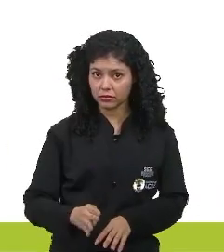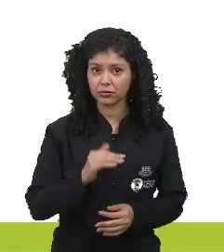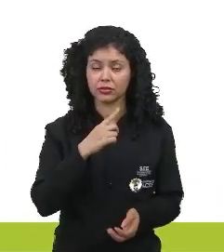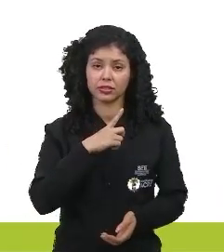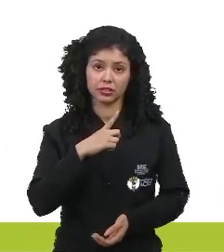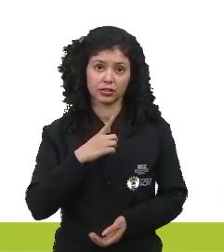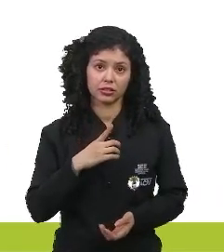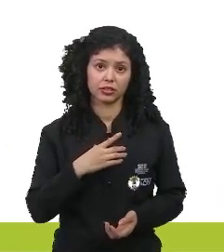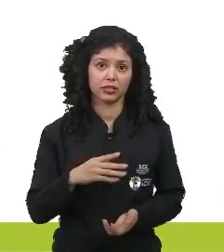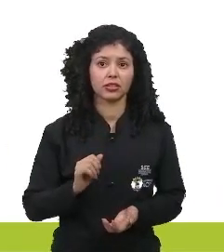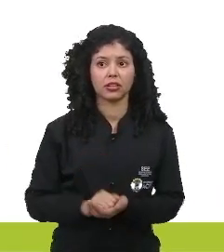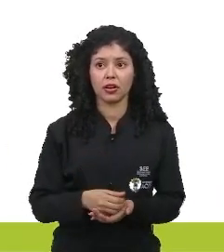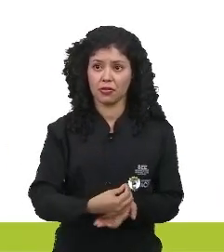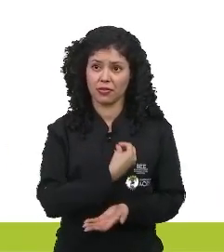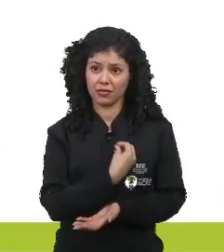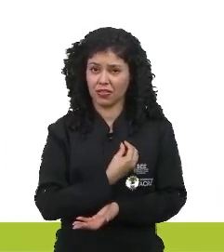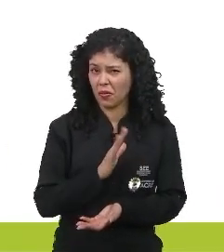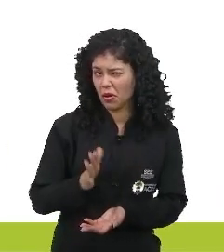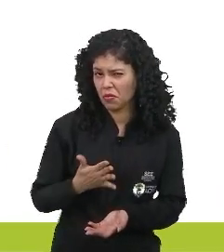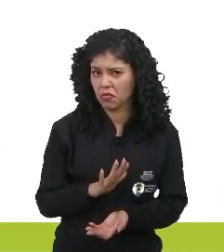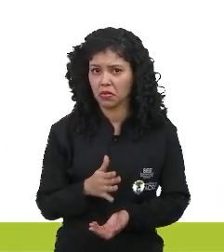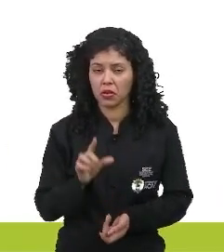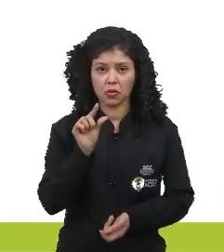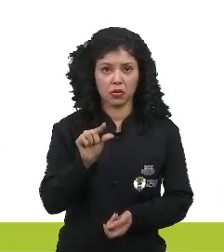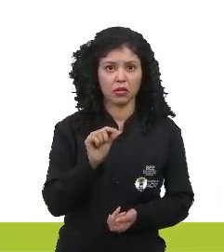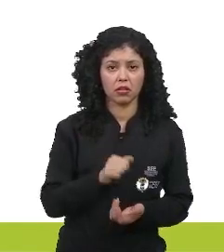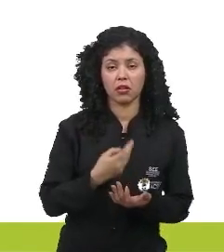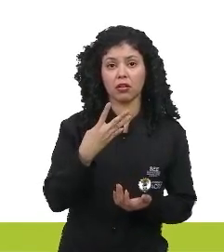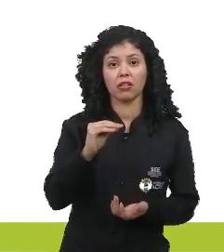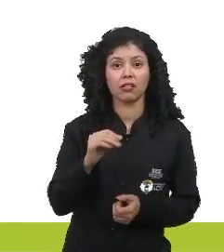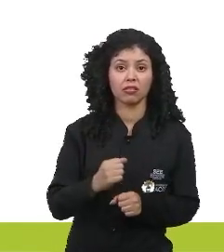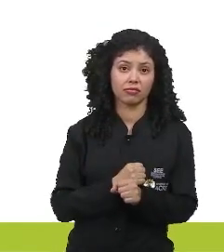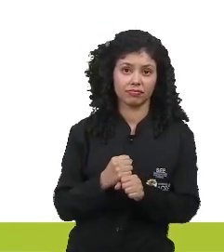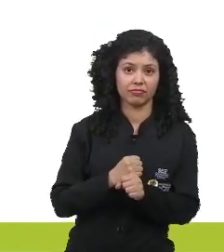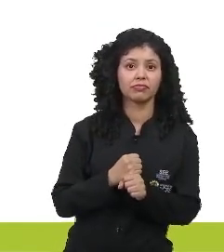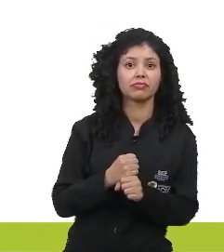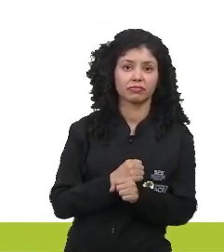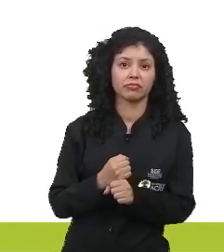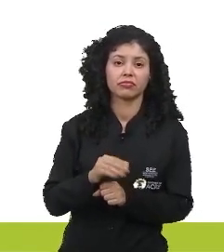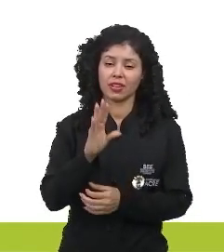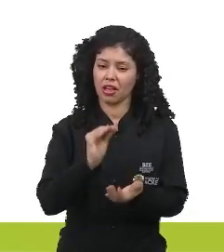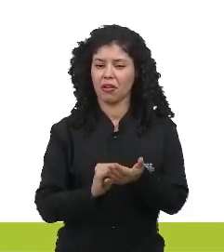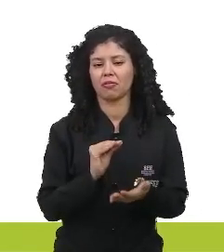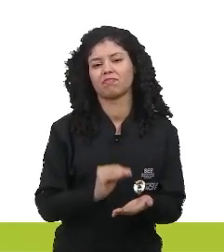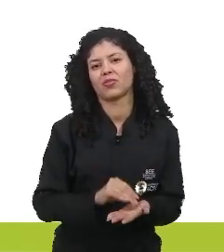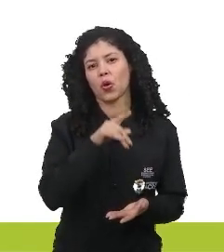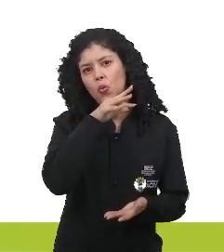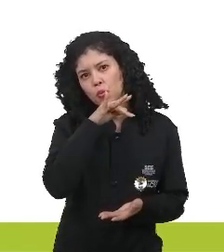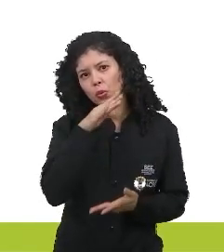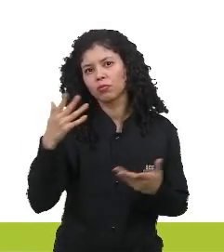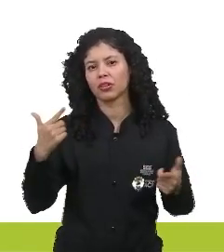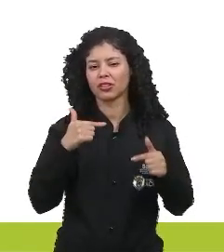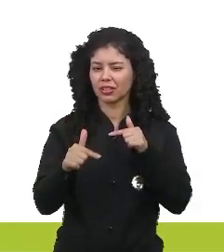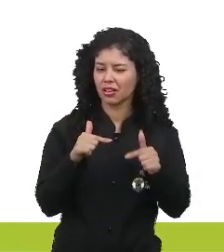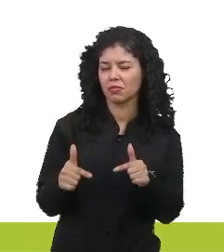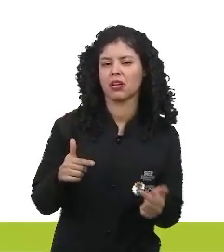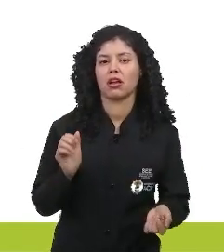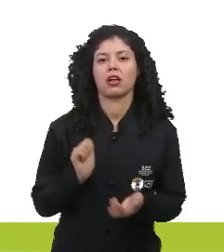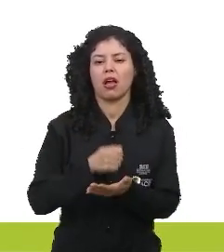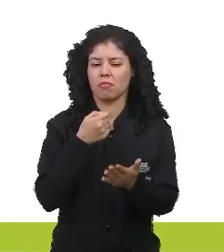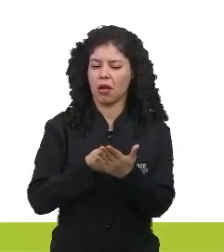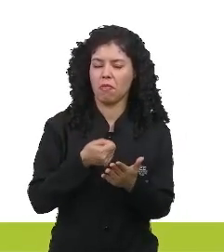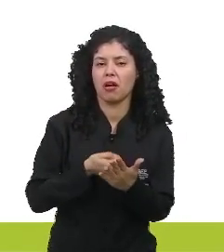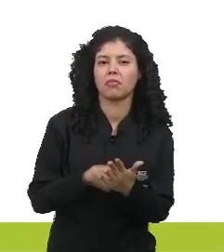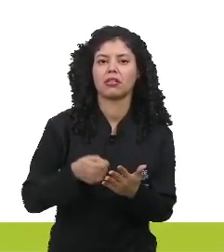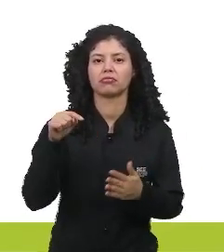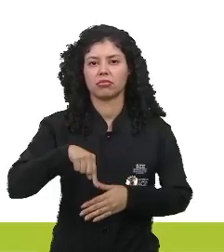tinha uma expectativa de vida de pouco mais de 40 anos, devido às condições de trabalho forçado